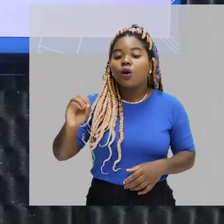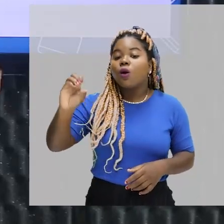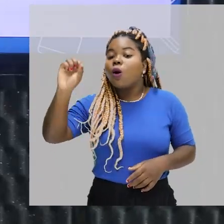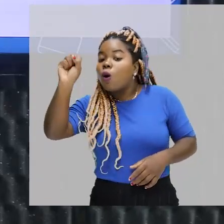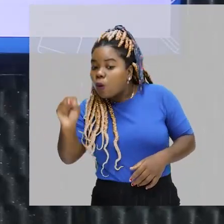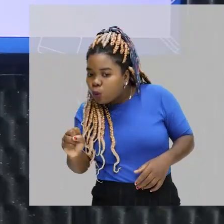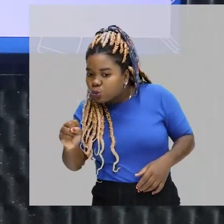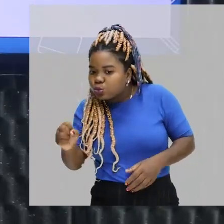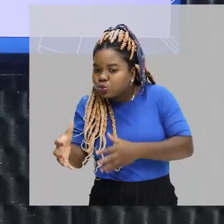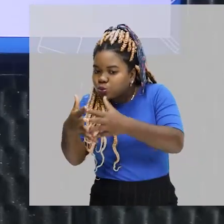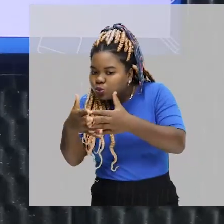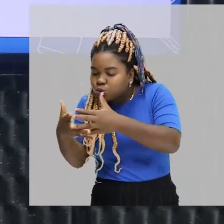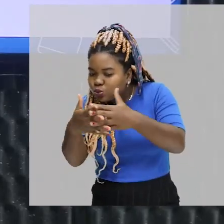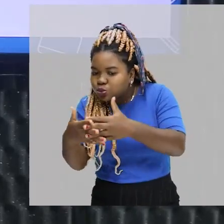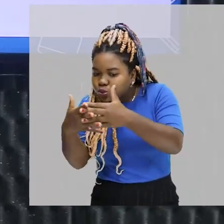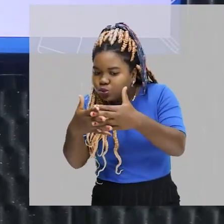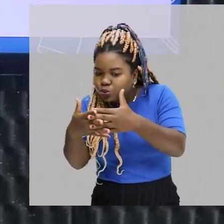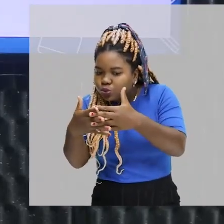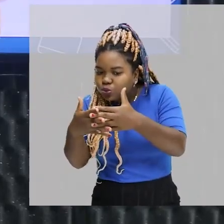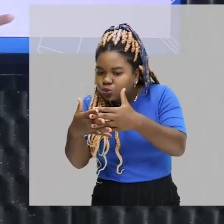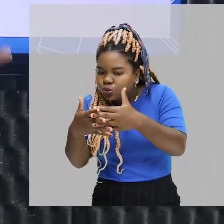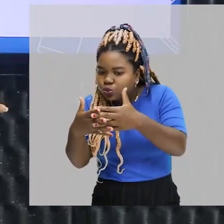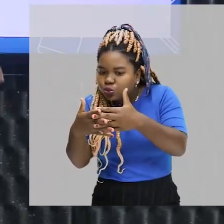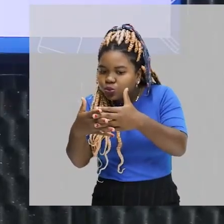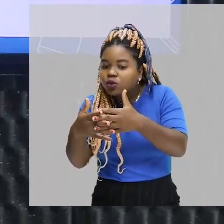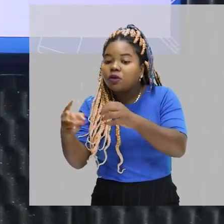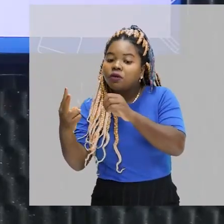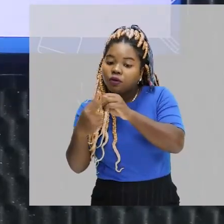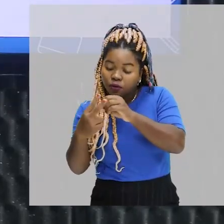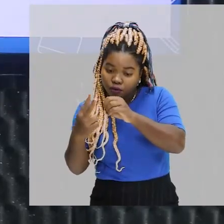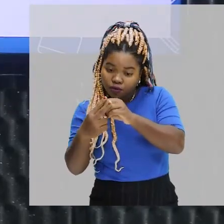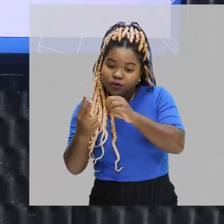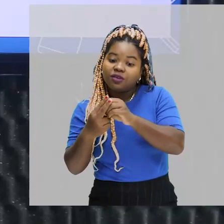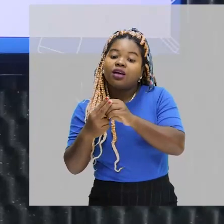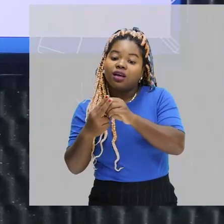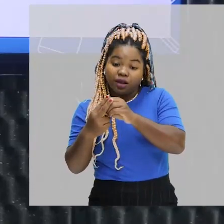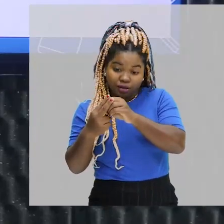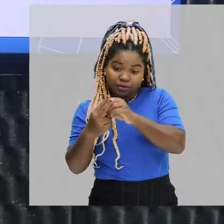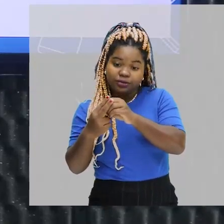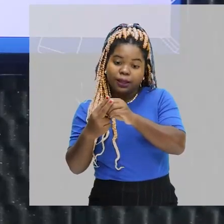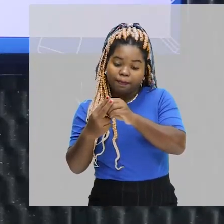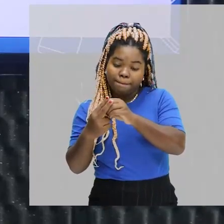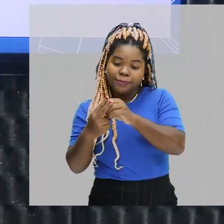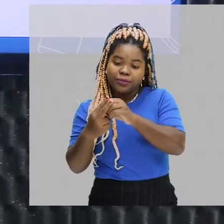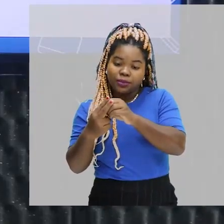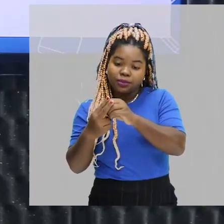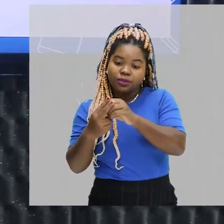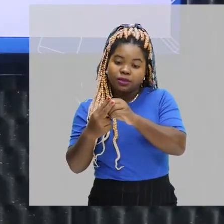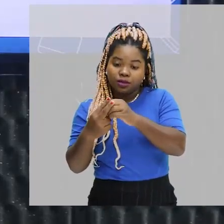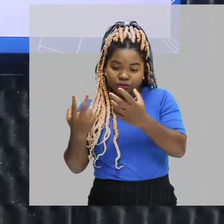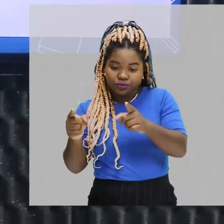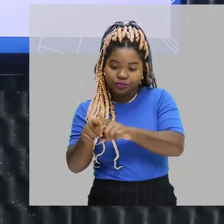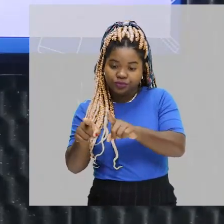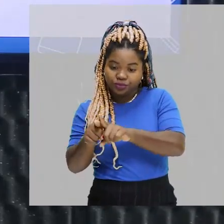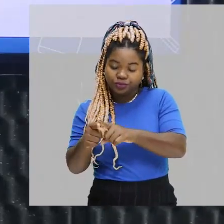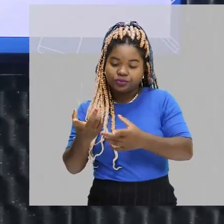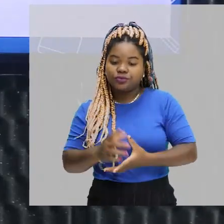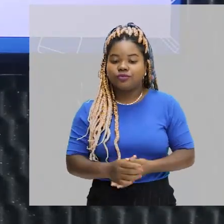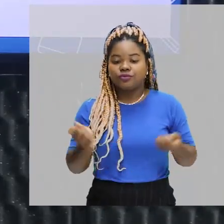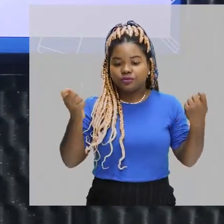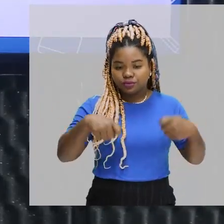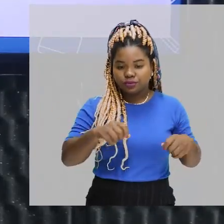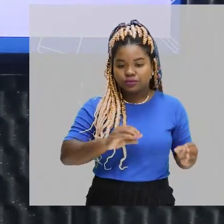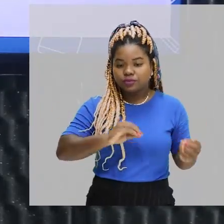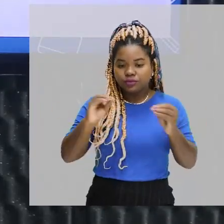plural, porque o ônibus e o caminhão está na terceira pessoa do plural. Eu posso colocar